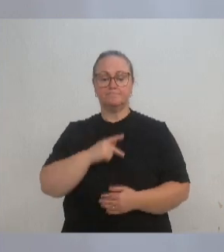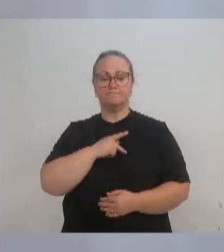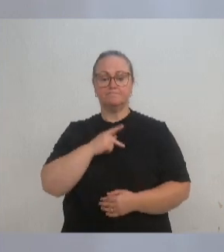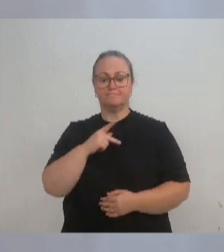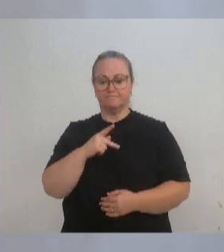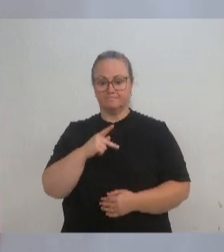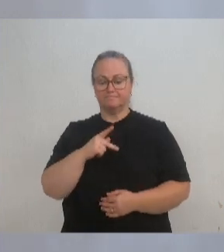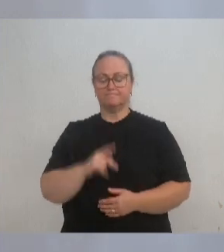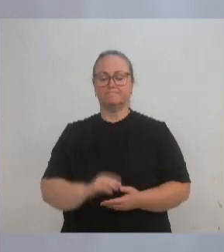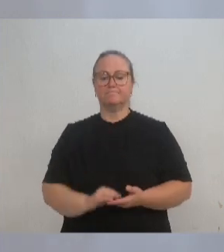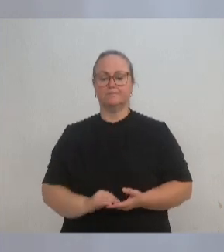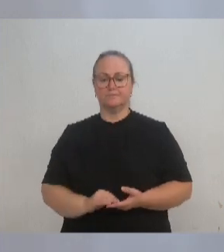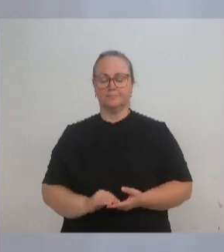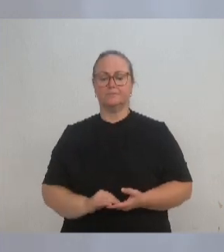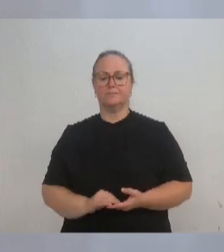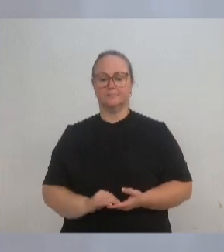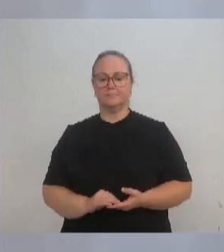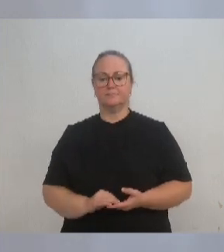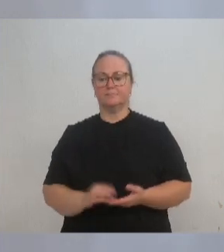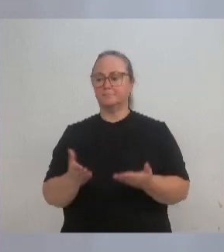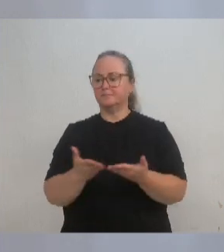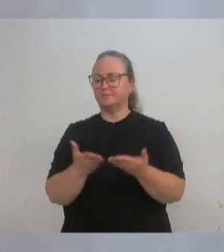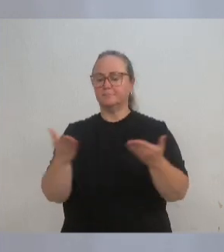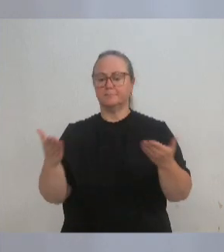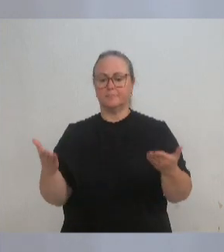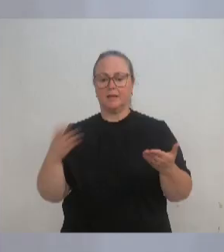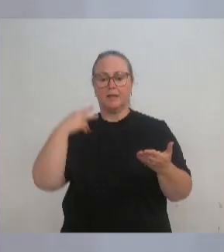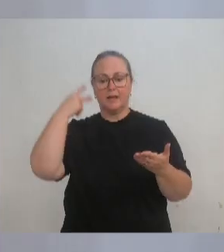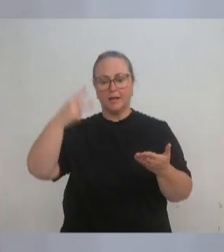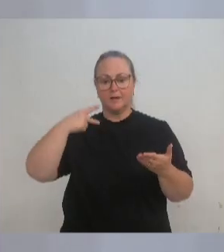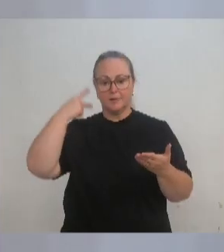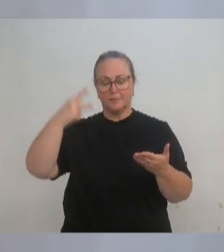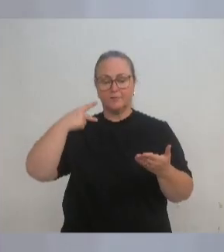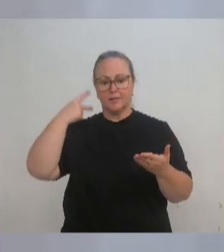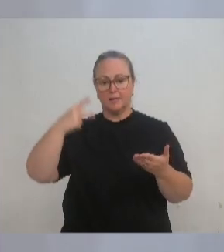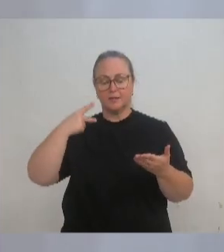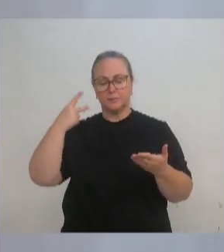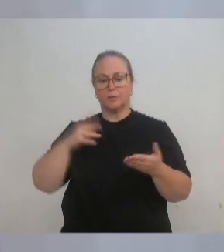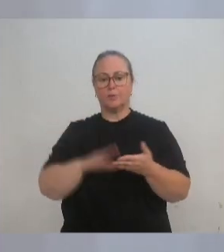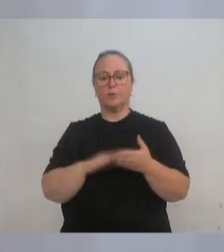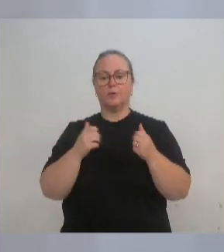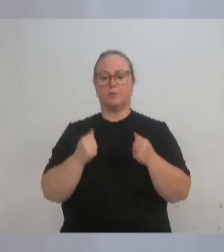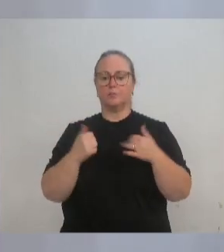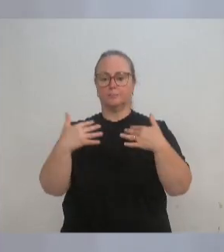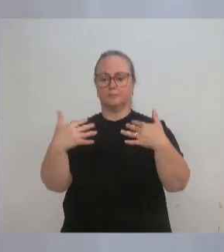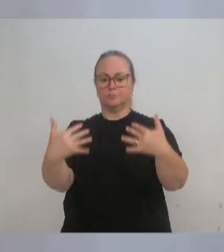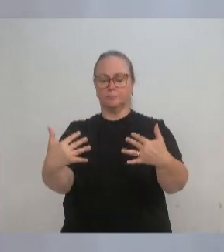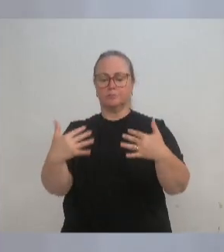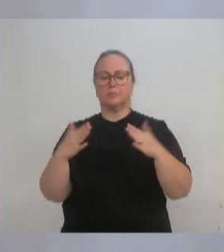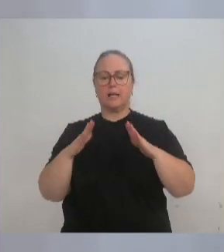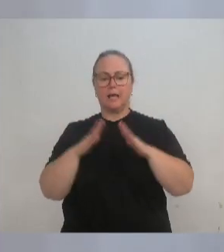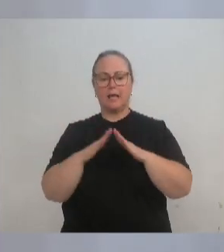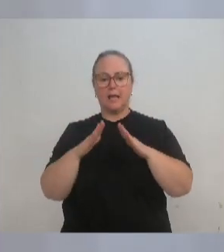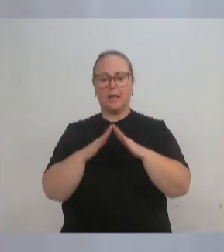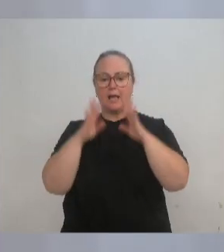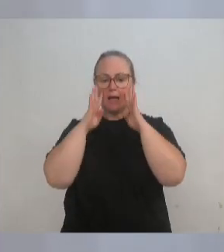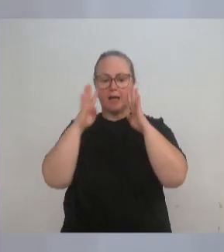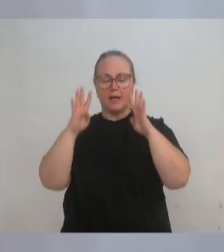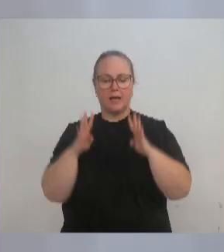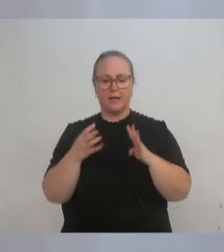Presidente Ito, senhores vereadores, vereadoras, público que nos assiste aqui em suas residências, uma boa